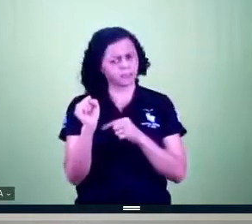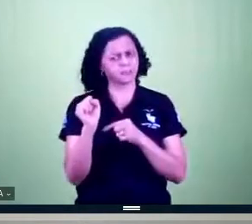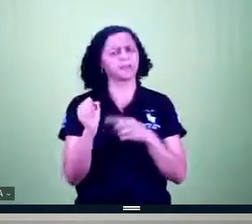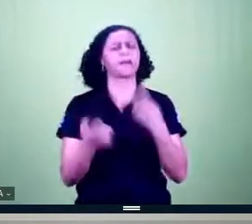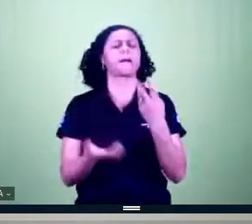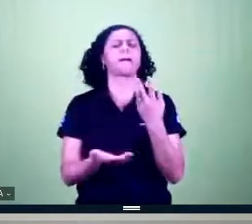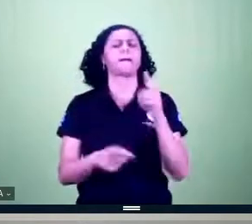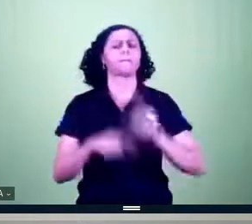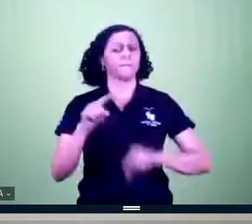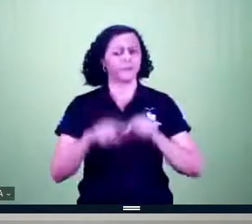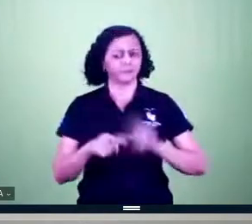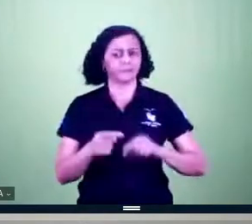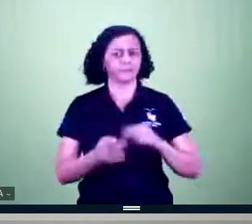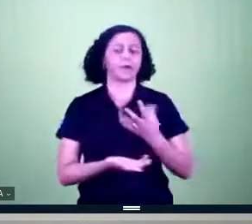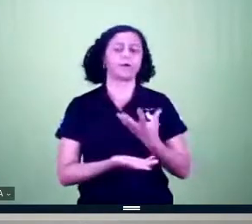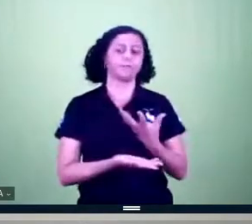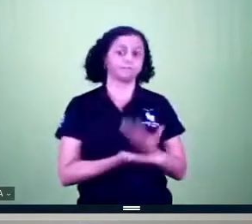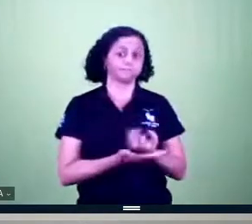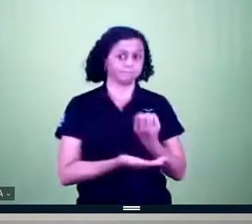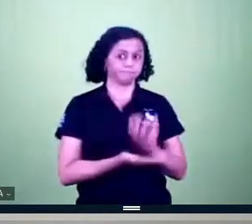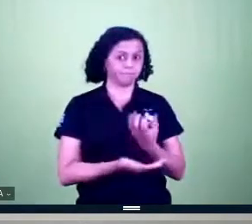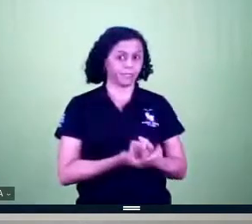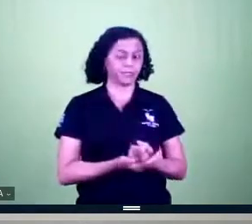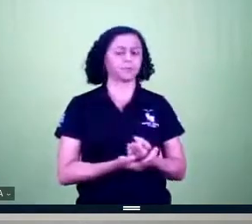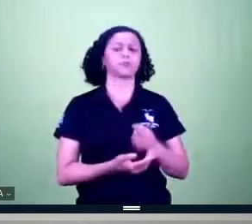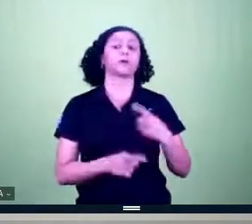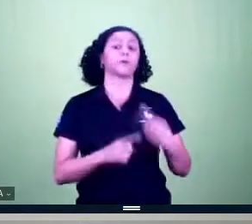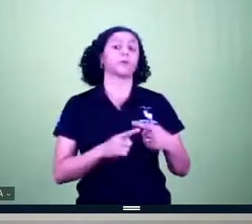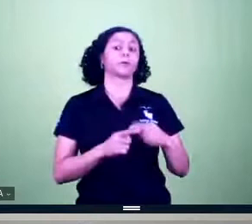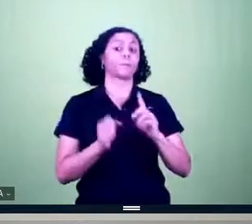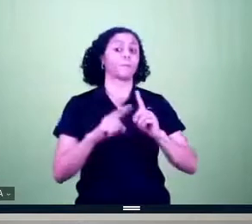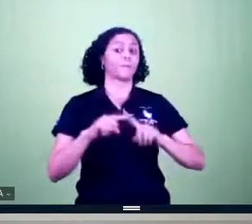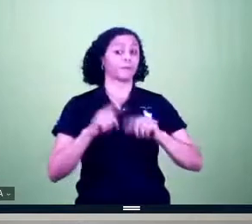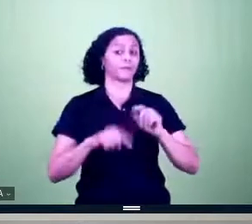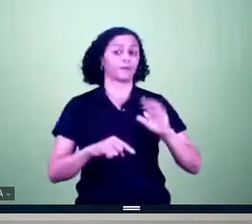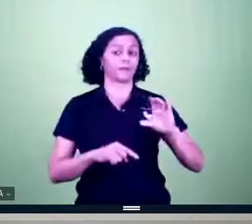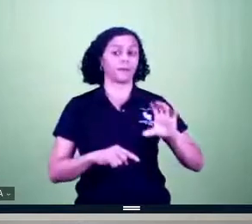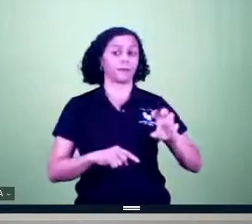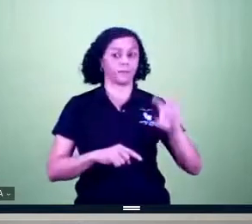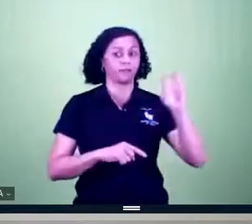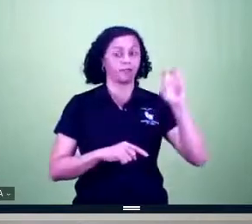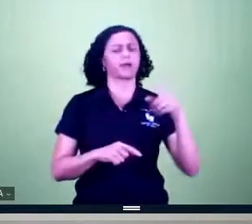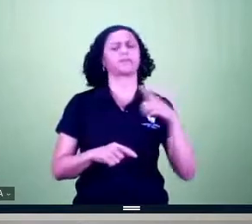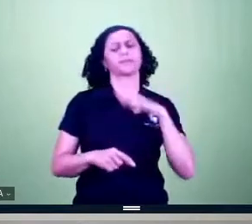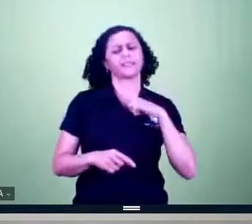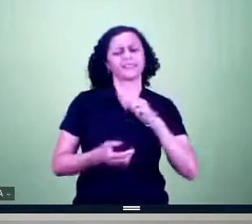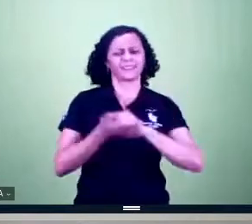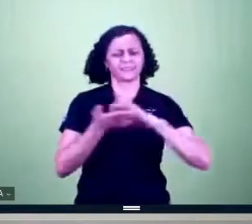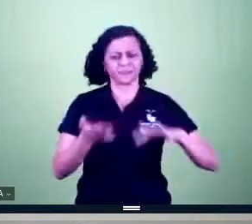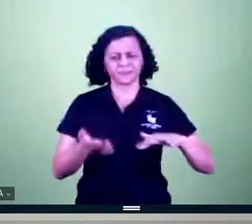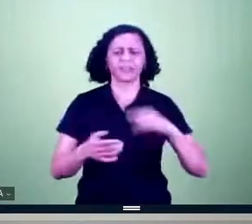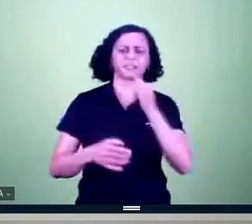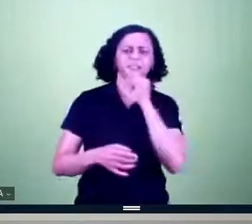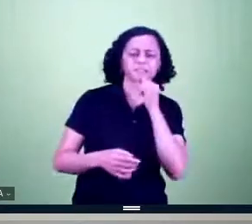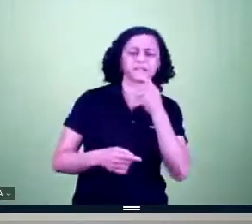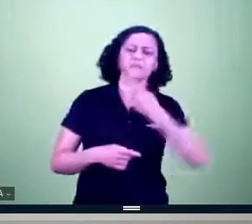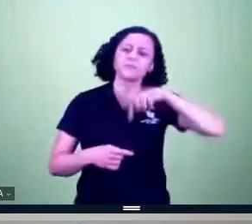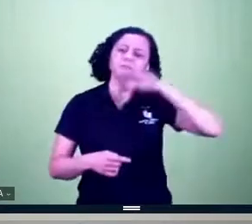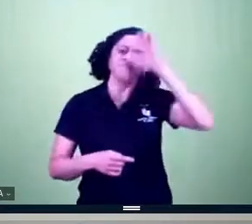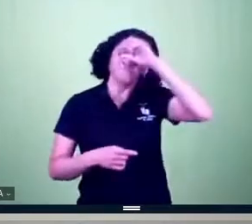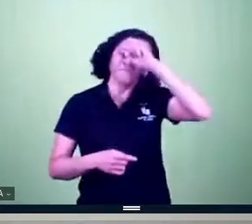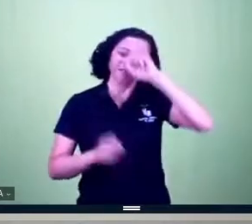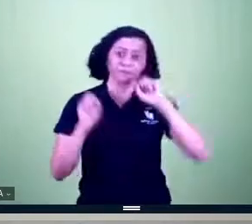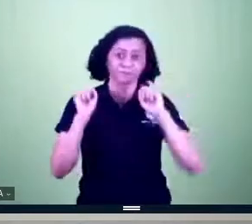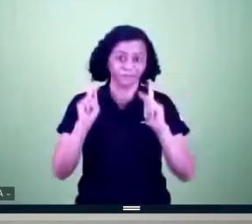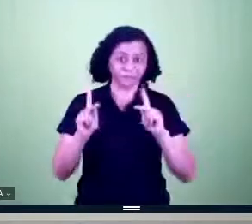tem todos os slides, lê com calma, lê com atenção, tem outros exemplos, tem outras atividades para a gente poder trabalhar. Bacana? Tranquilo, pessoal? Então vamos lá.